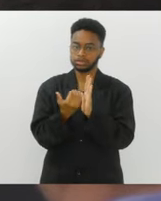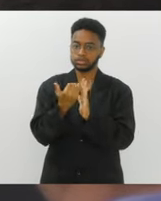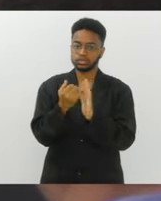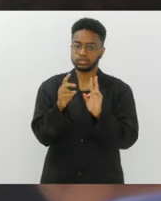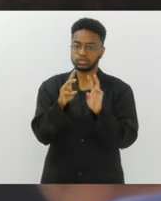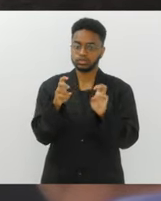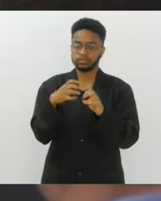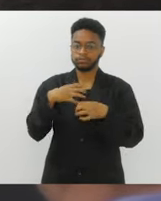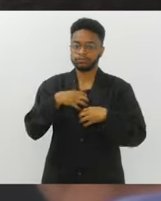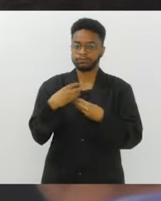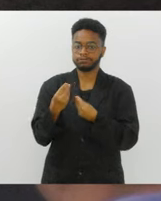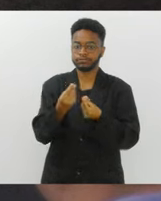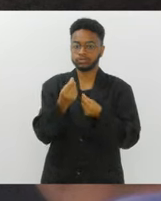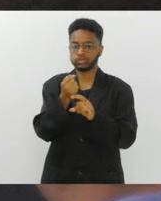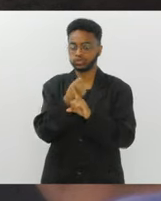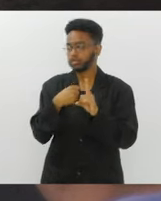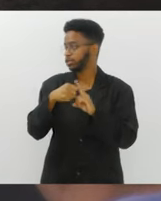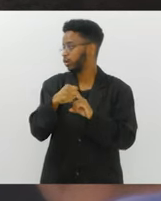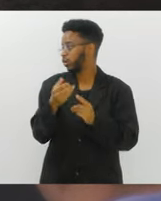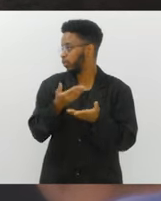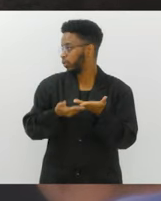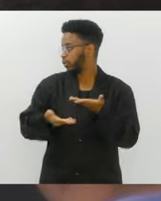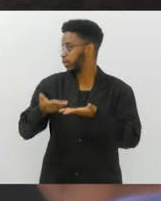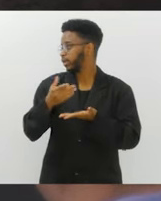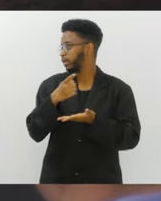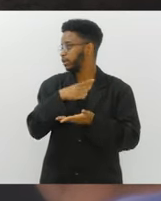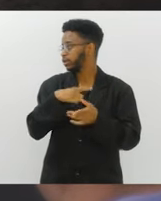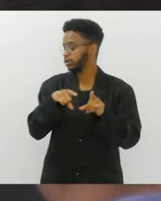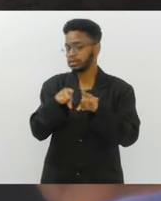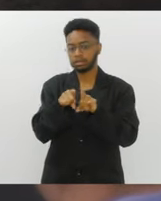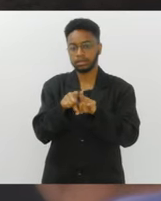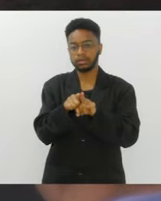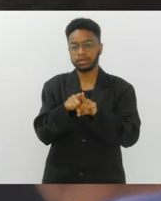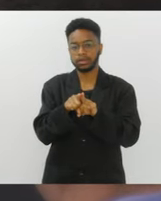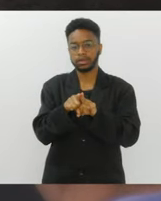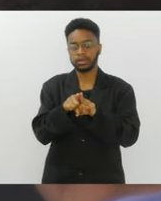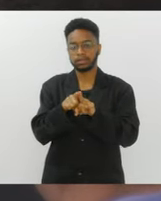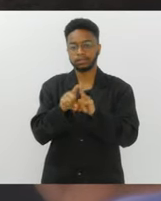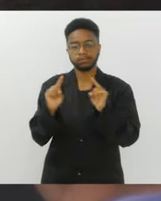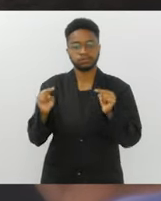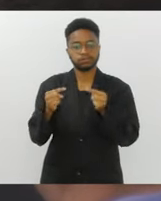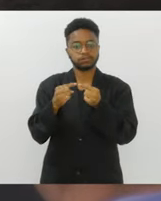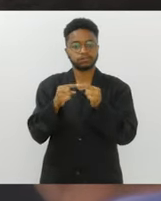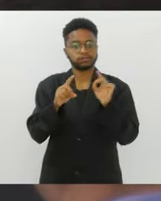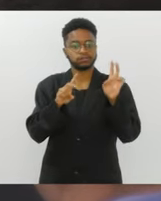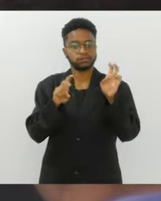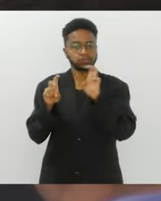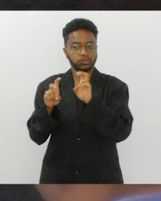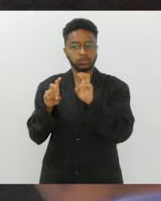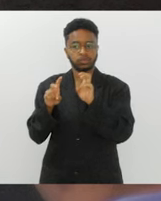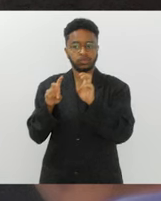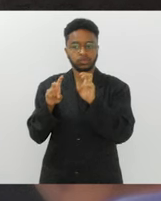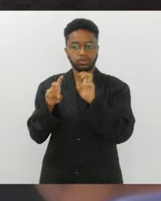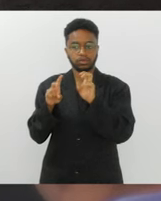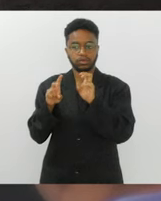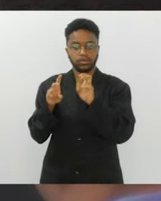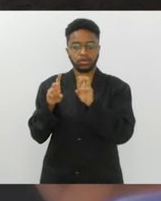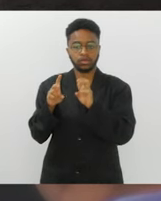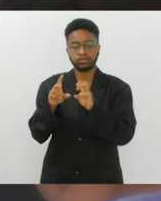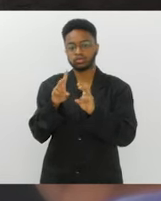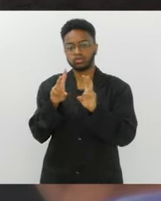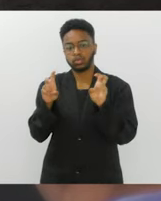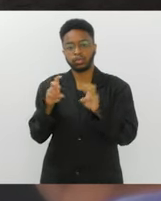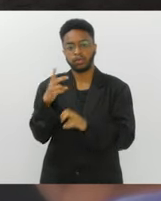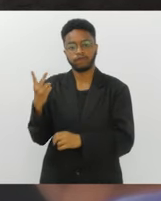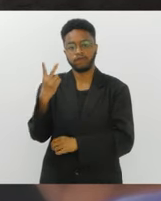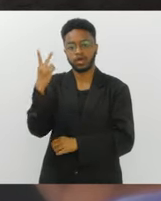social envolvida, também tem uma grande materialidade pelos valores vultosos que são envolvidos